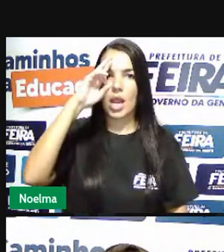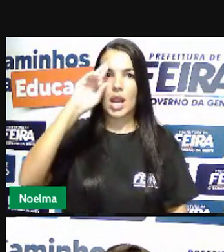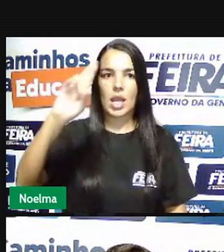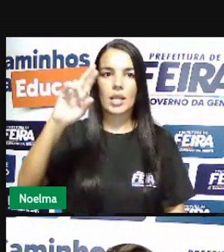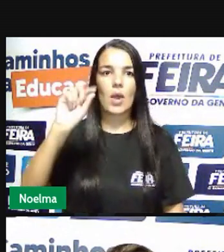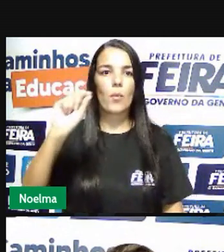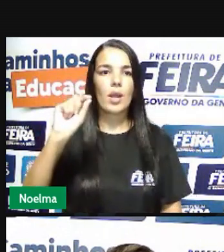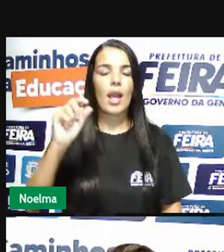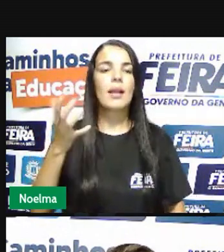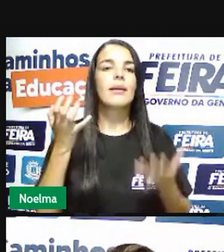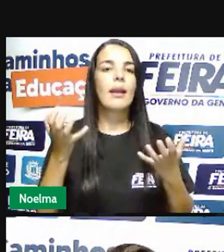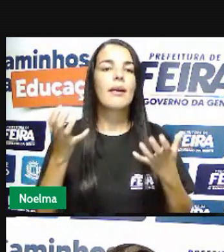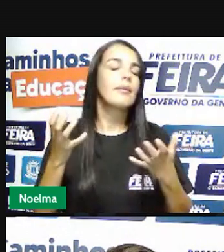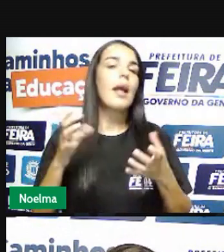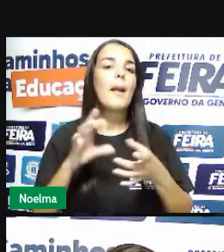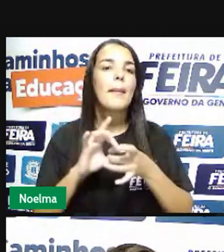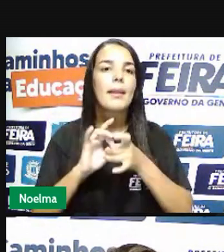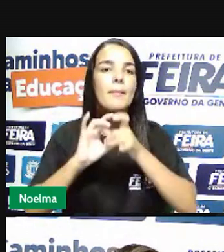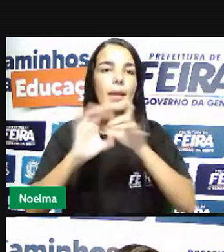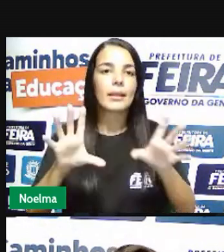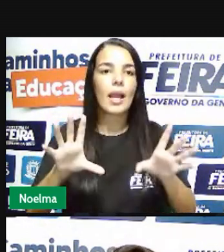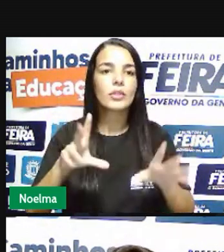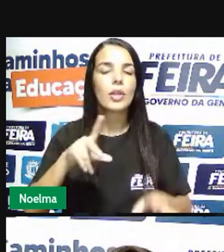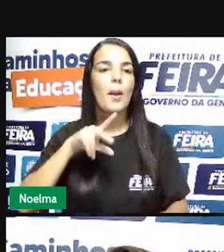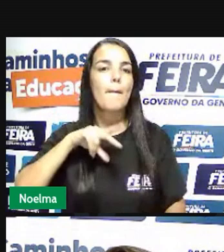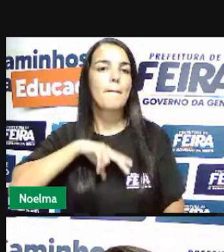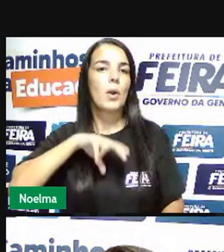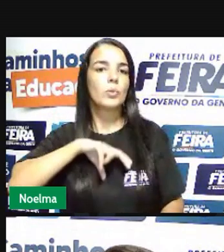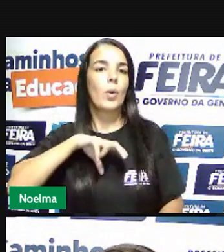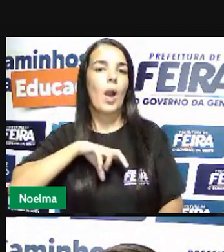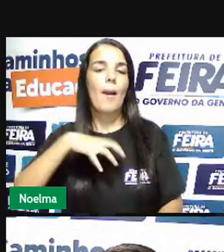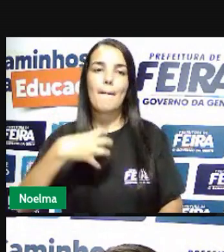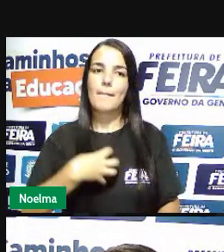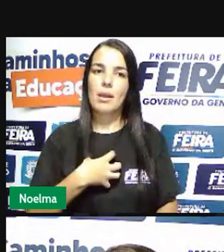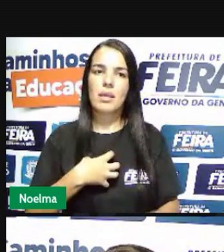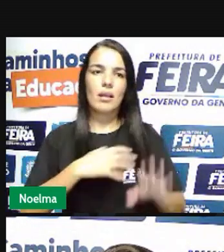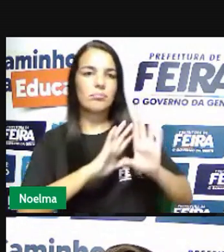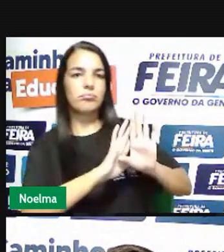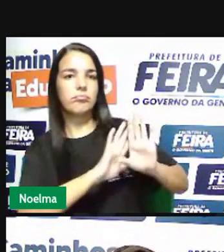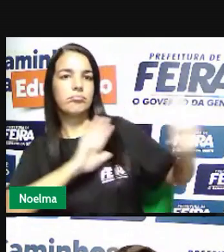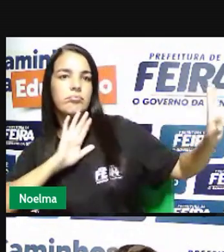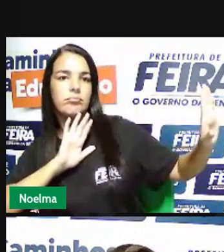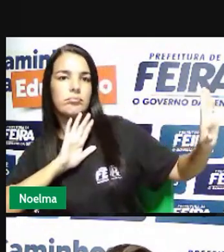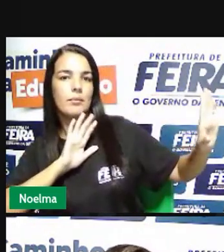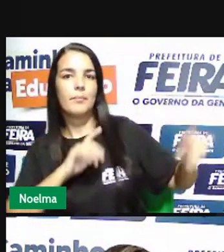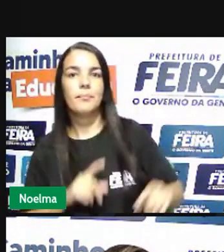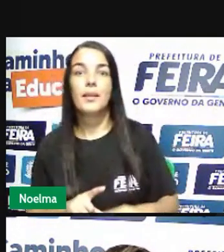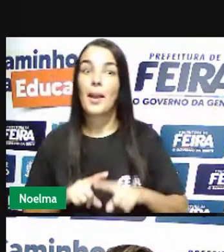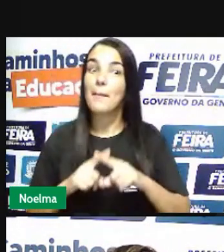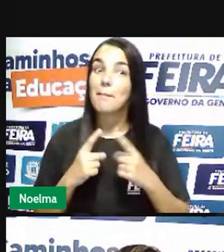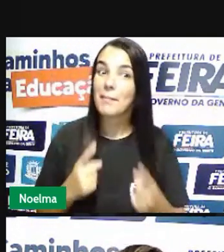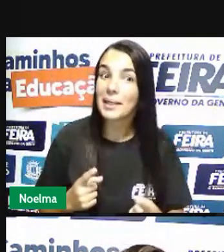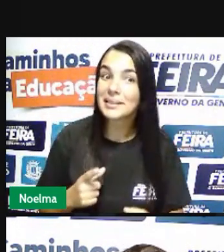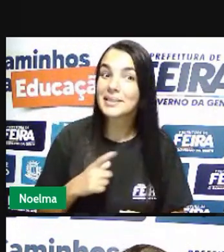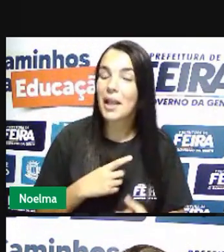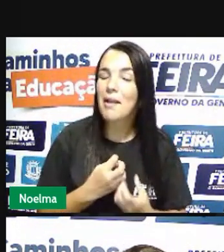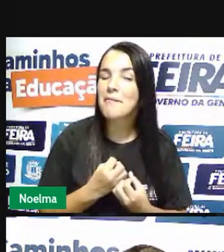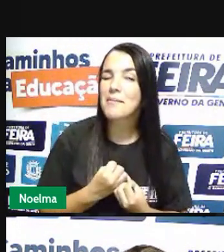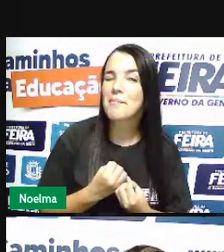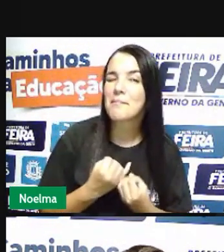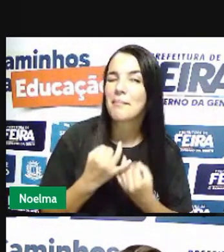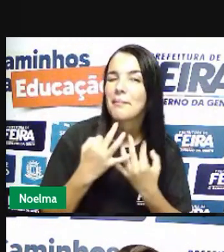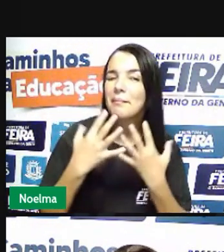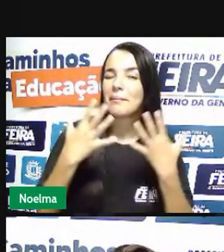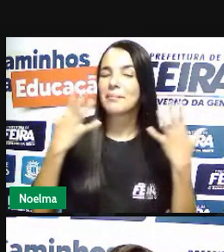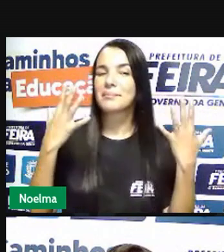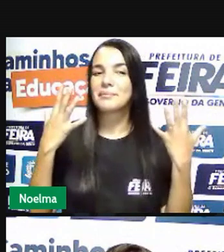a proclamação da República da Bahia. Só que não era só isso, não. Claro que não, teve mais